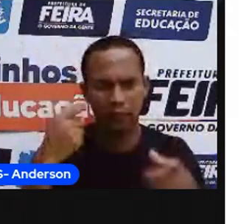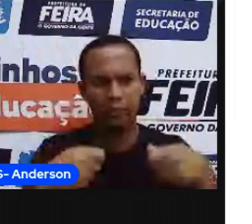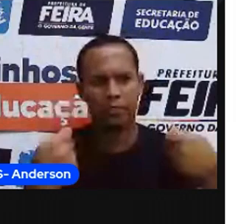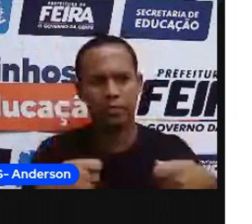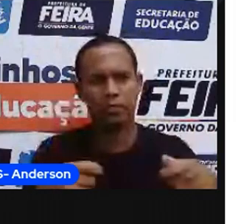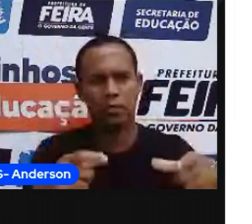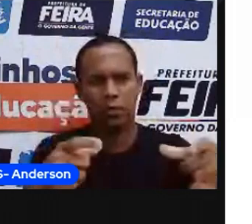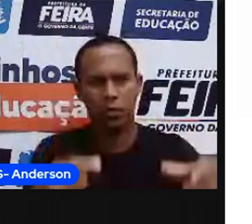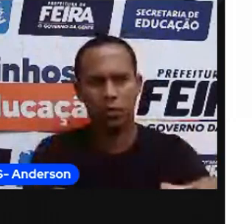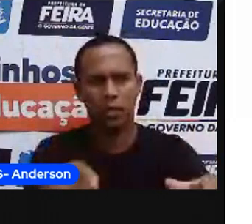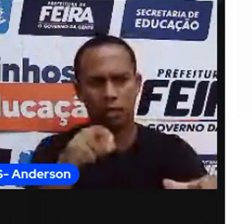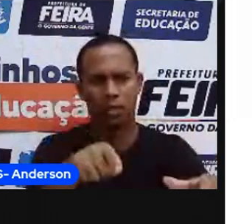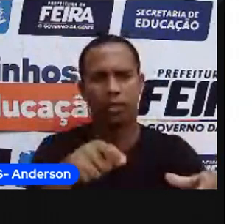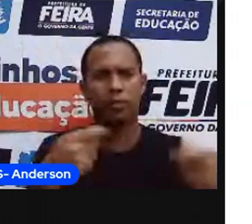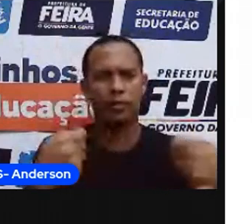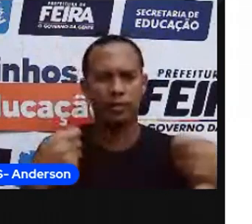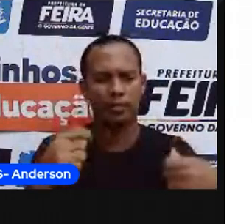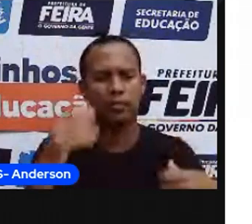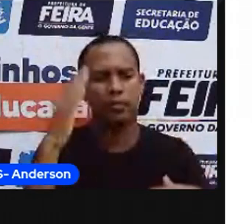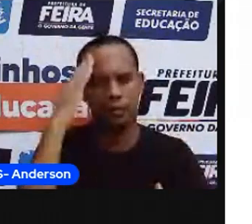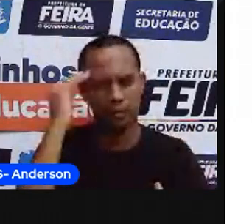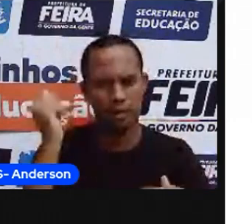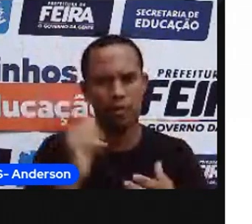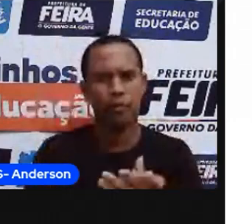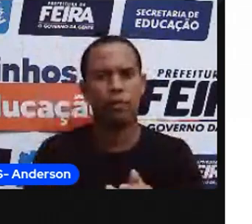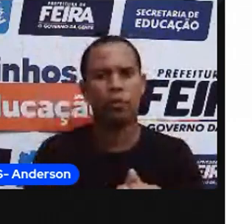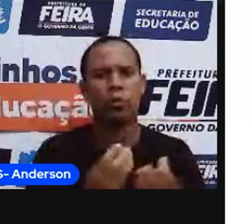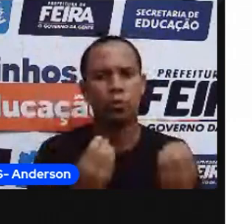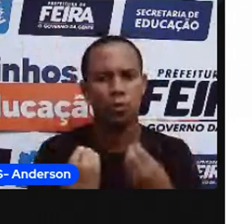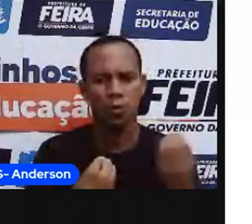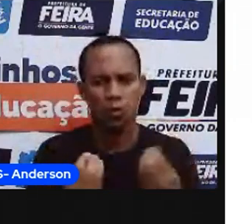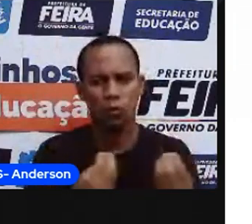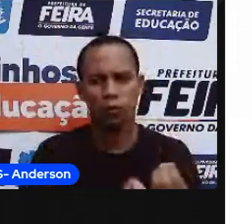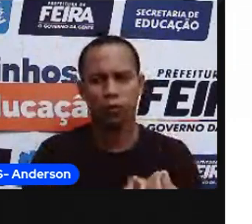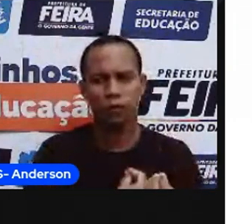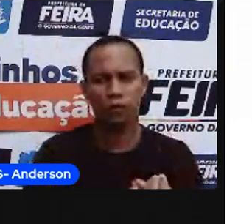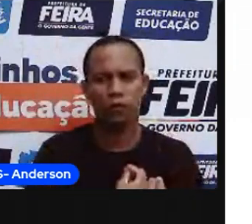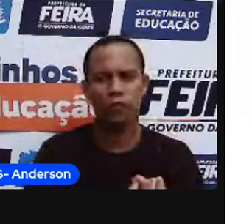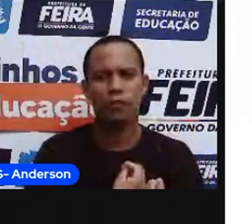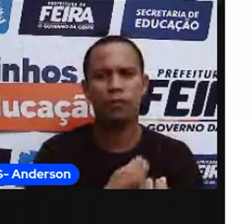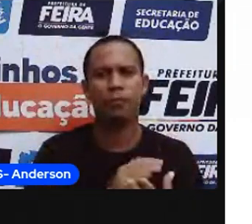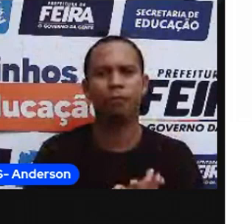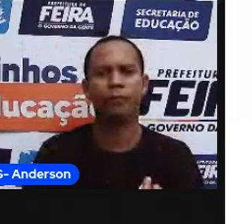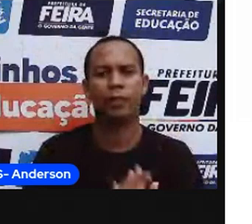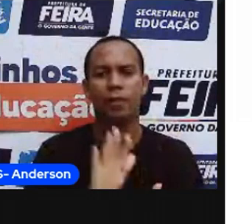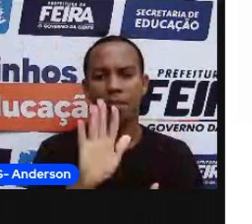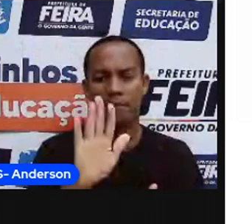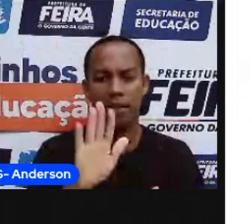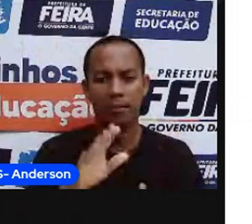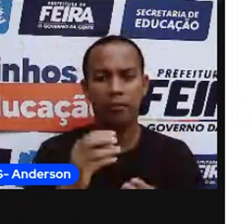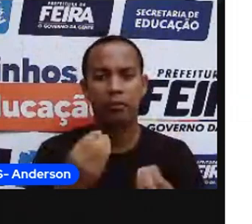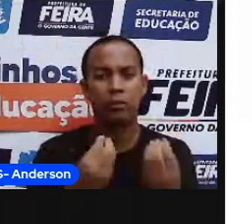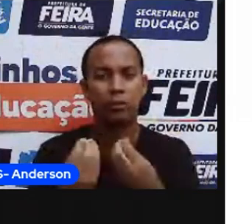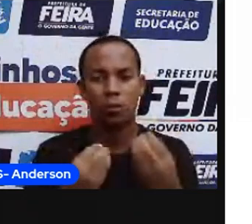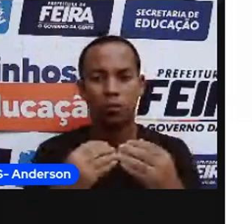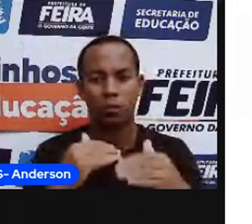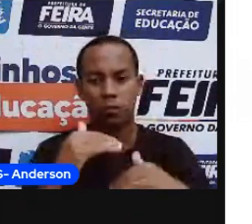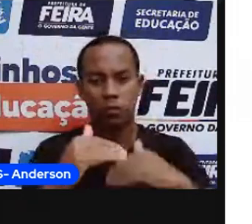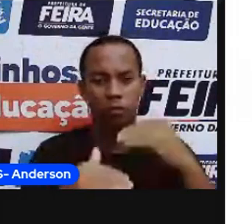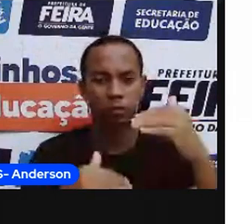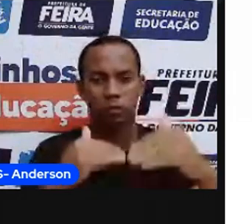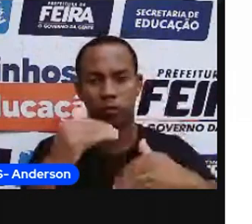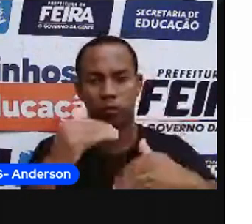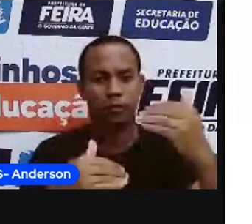eles sabem que eles precisam desses recursos para viver e sobreviver, e aí eles foram o quê? Desenvolveram formas,